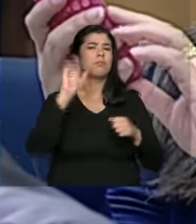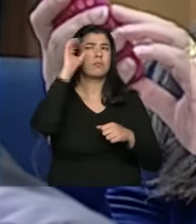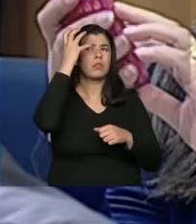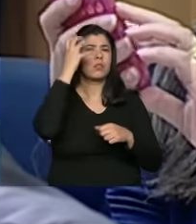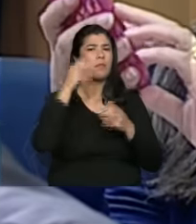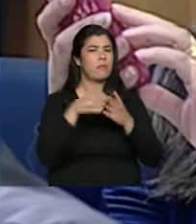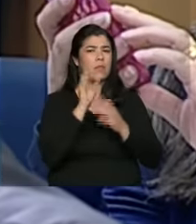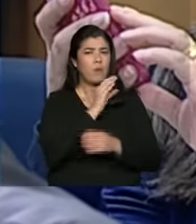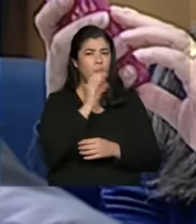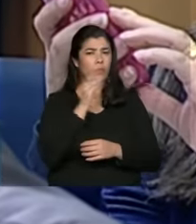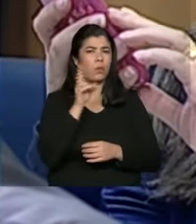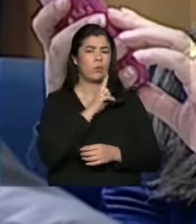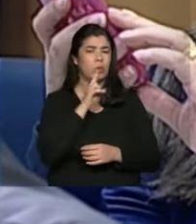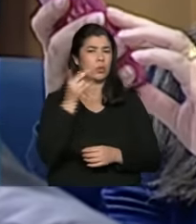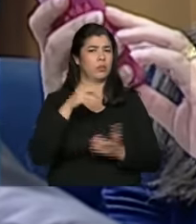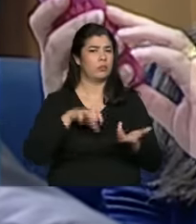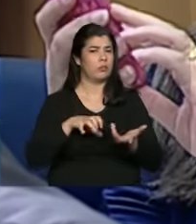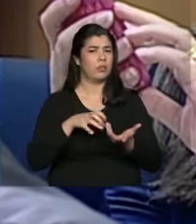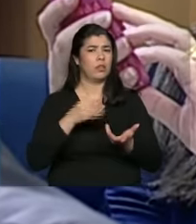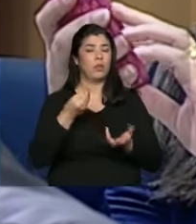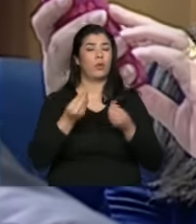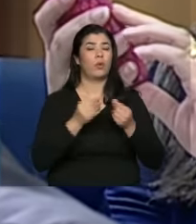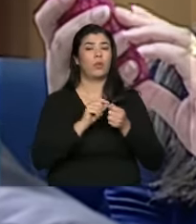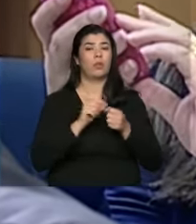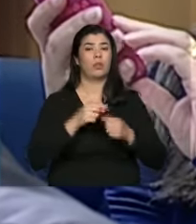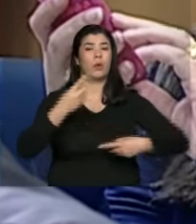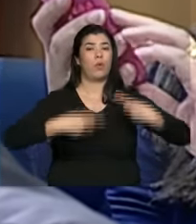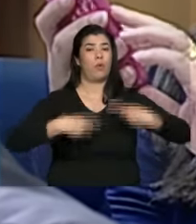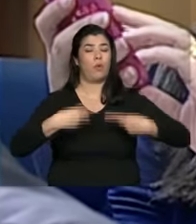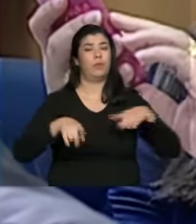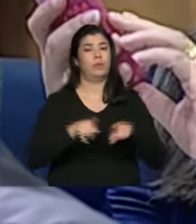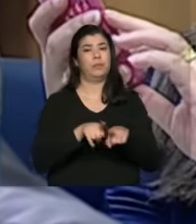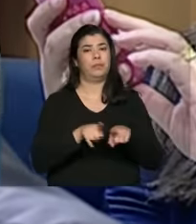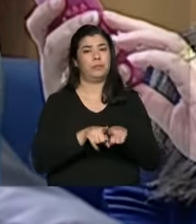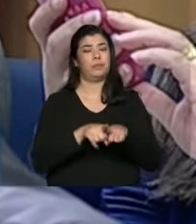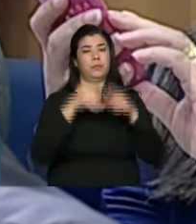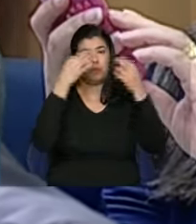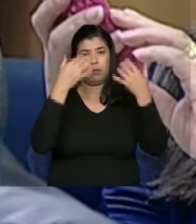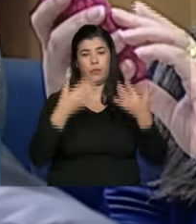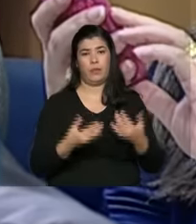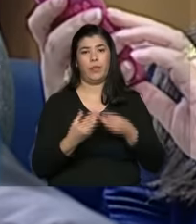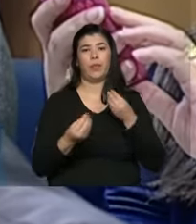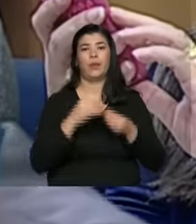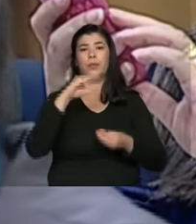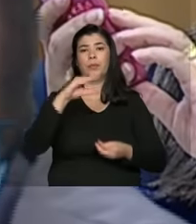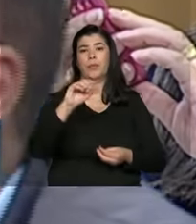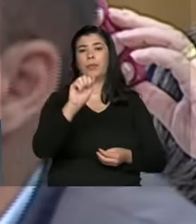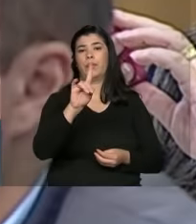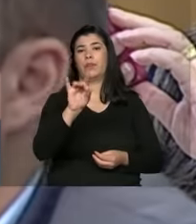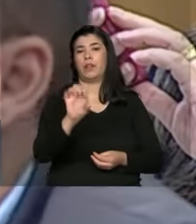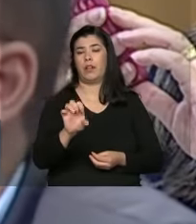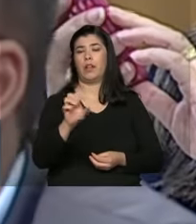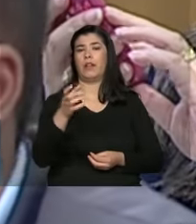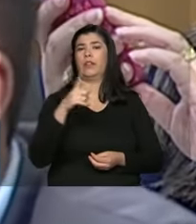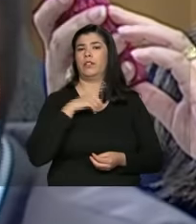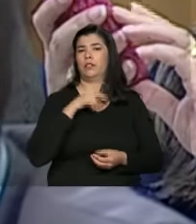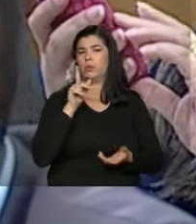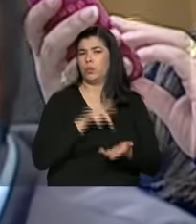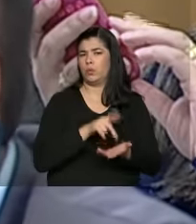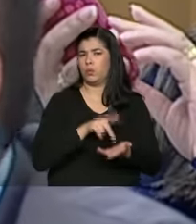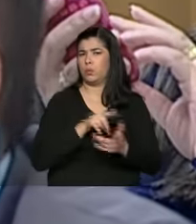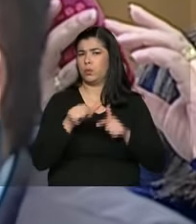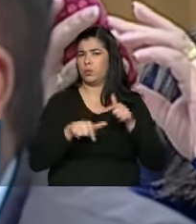do congresso e a questão da concorrência que que vocês mencionaram como é que o CAD vai atuar nisso se já tem